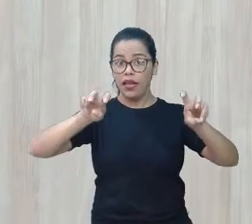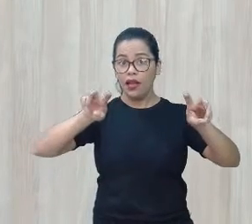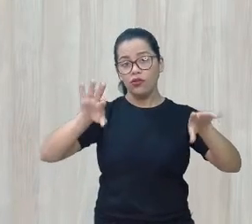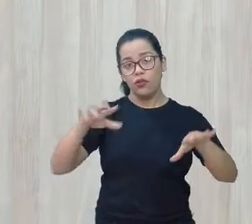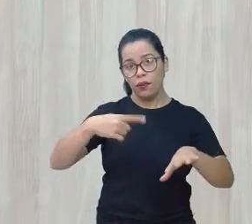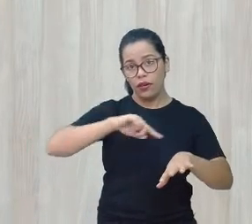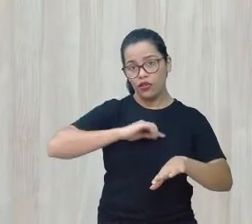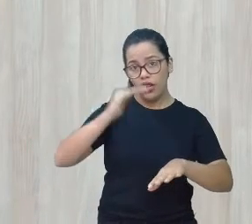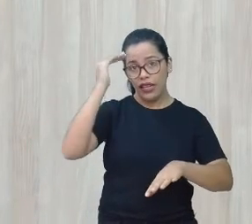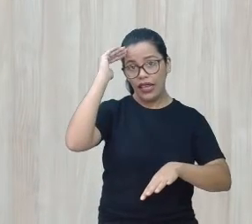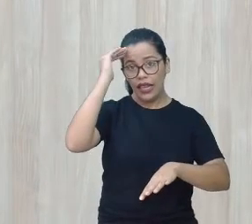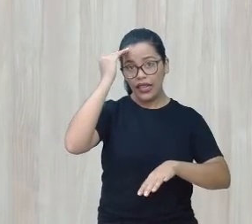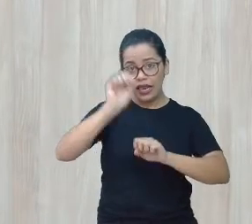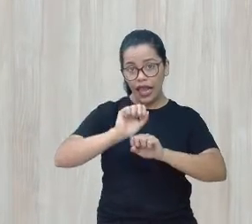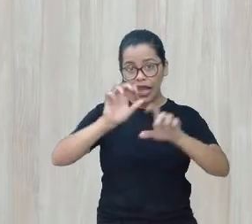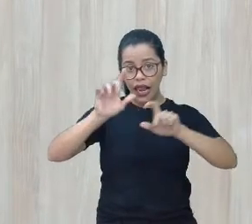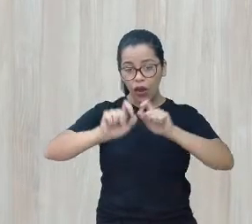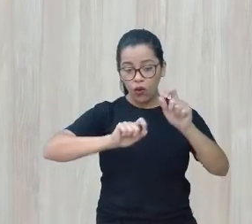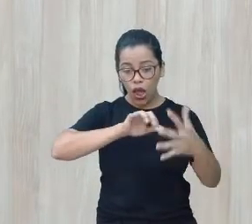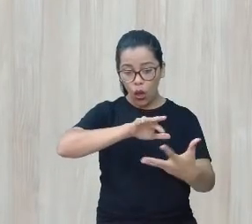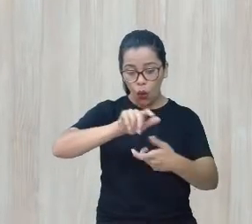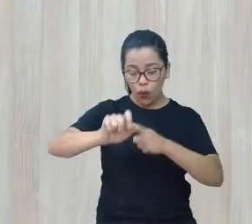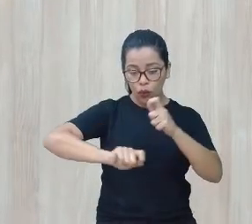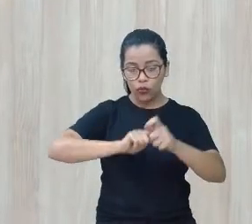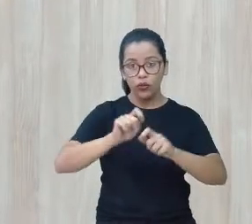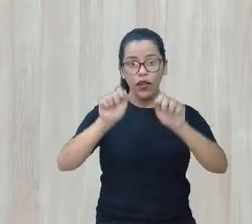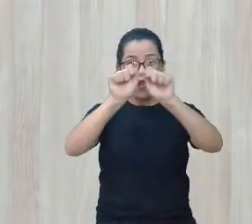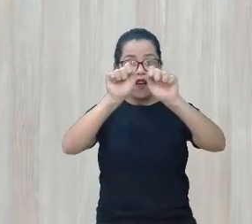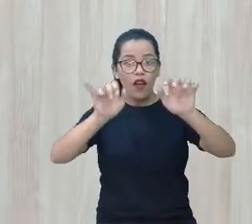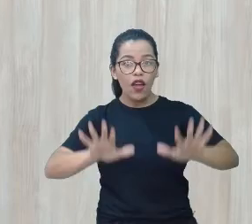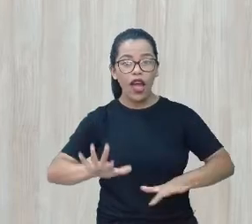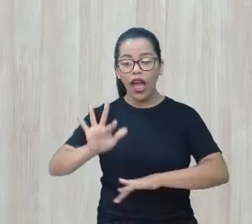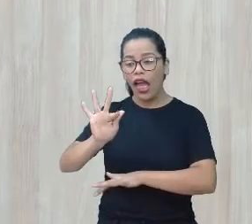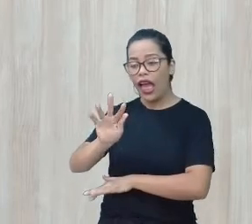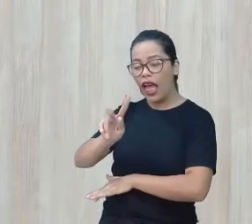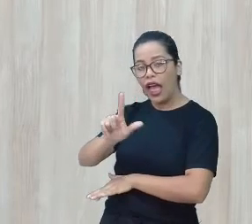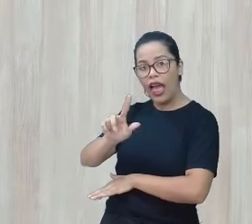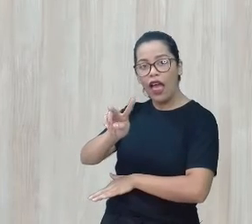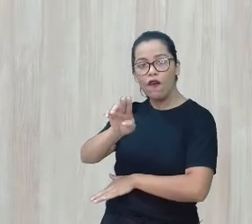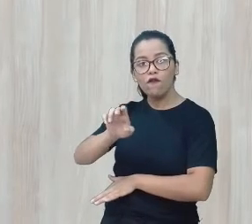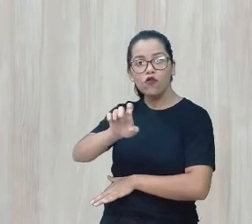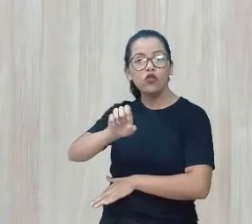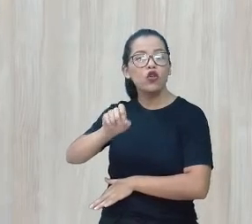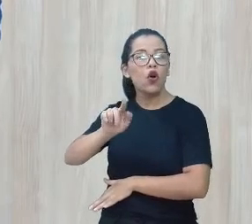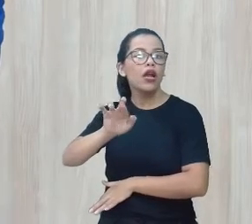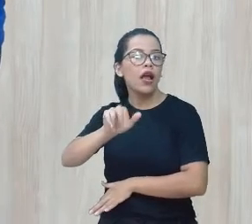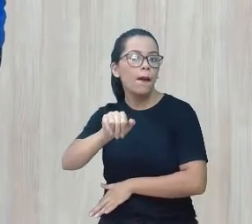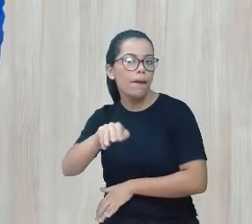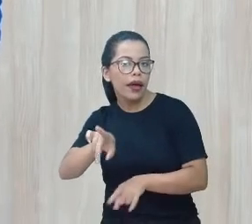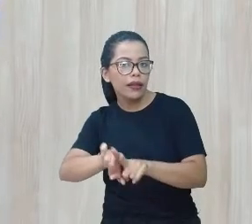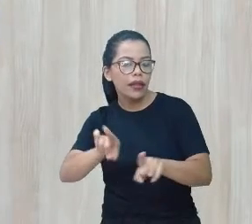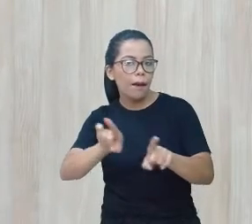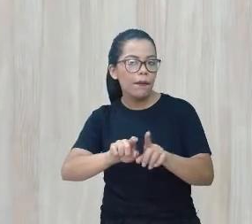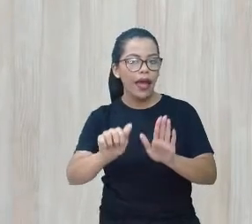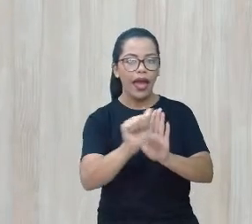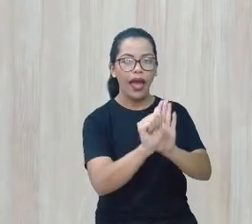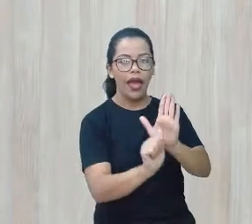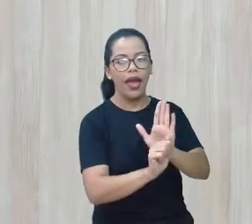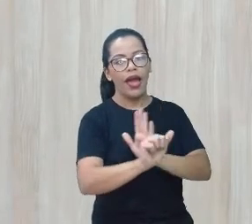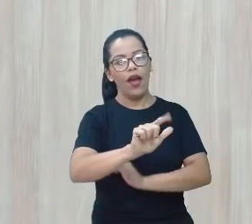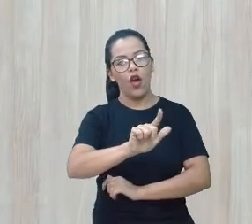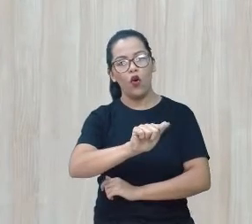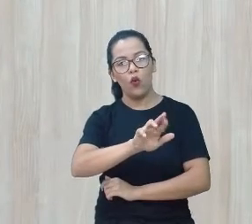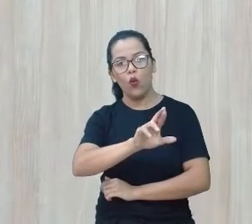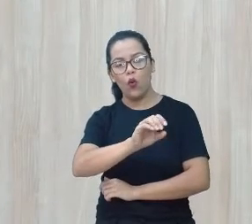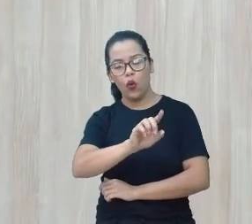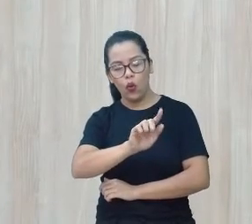de fluxogramas e algoritmos, Na verdade, está ao contrário, algoritmo e fluxogramas aqui na nossa aula de hoje, tá certo? Eu espero que vocês